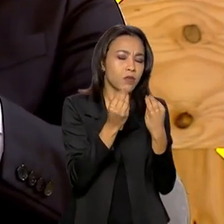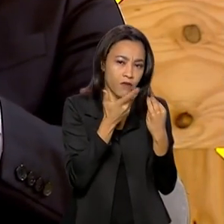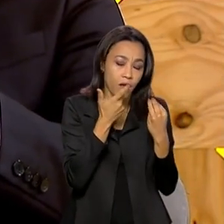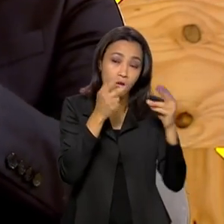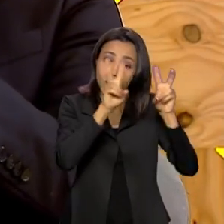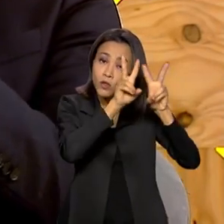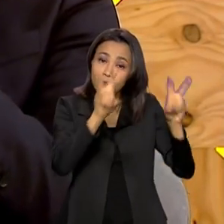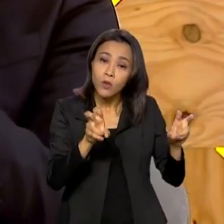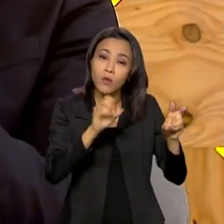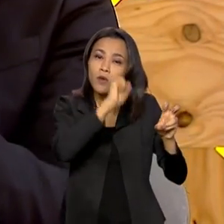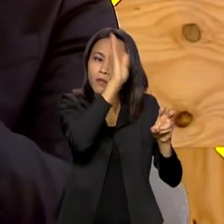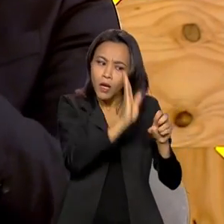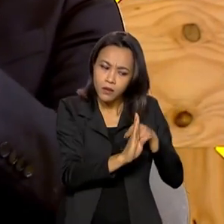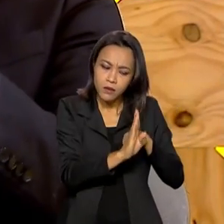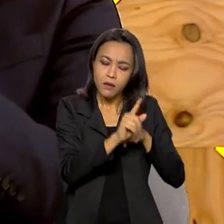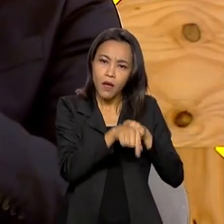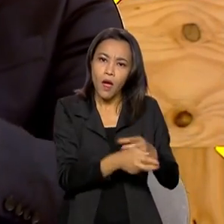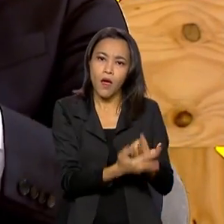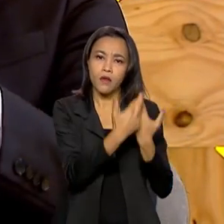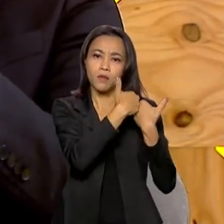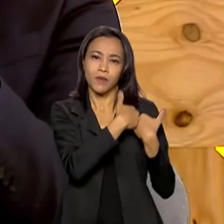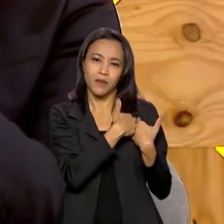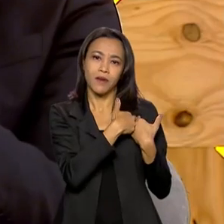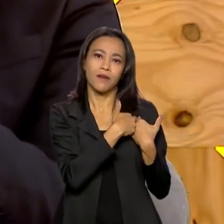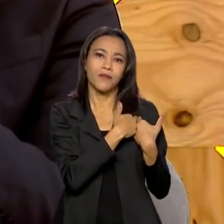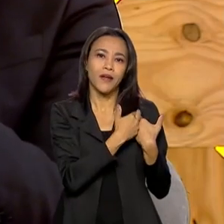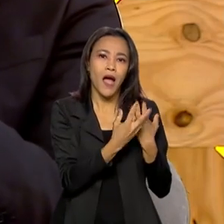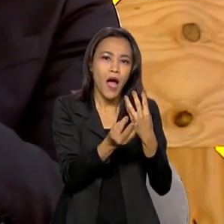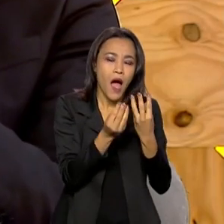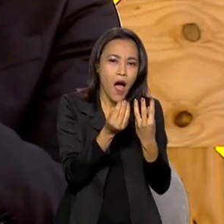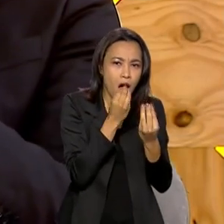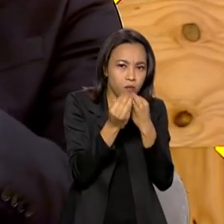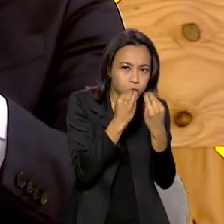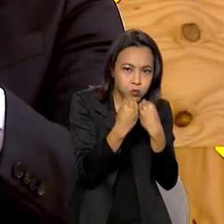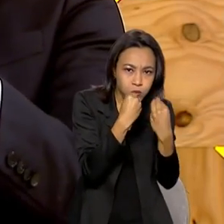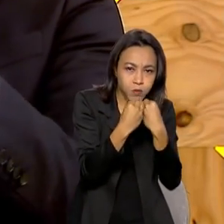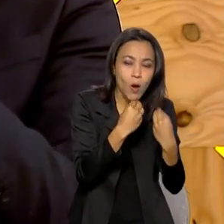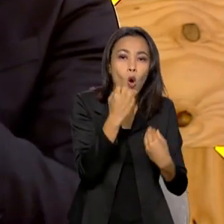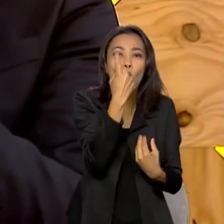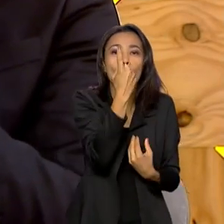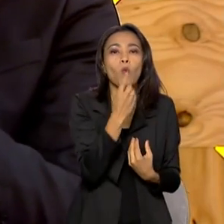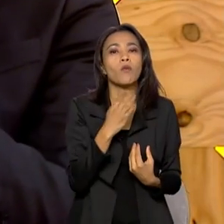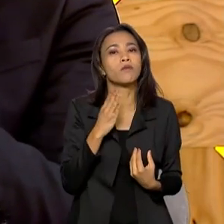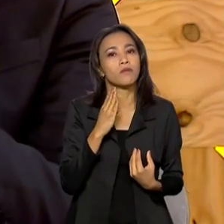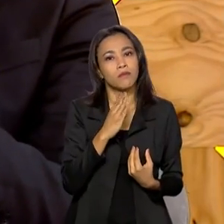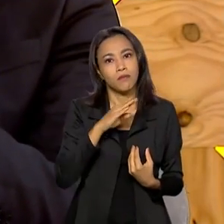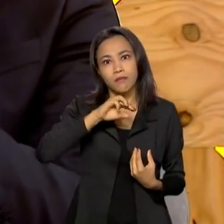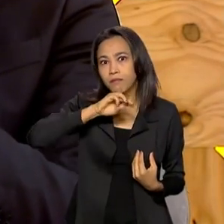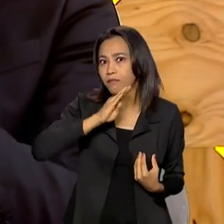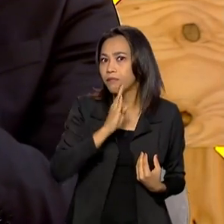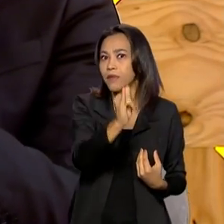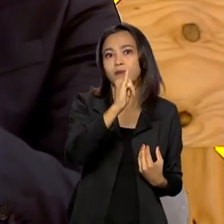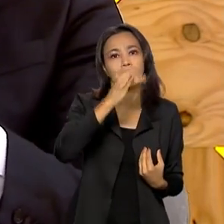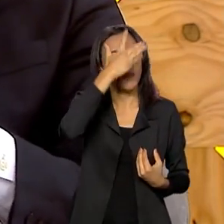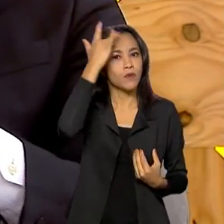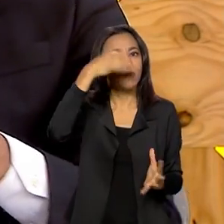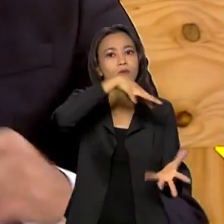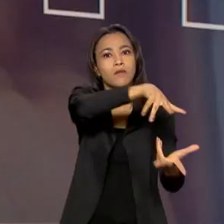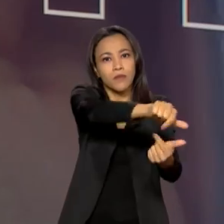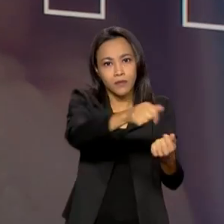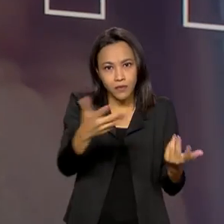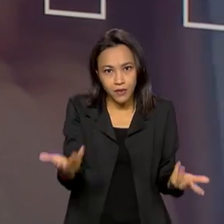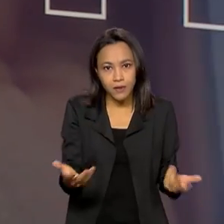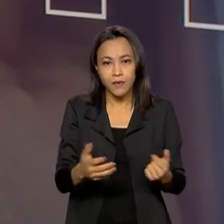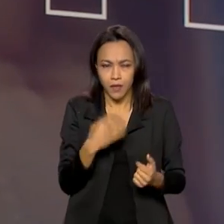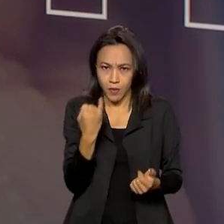do Brasil sendo responsável por alimentar 1 bilhão de pessoas no mundo isso é uma coisa muito importante também né Ministro é